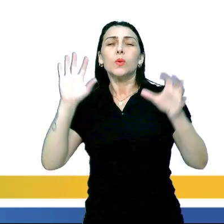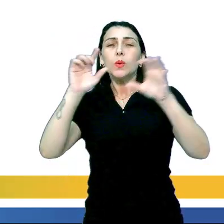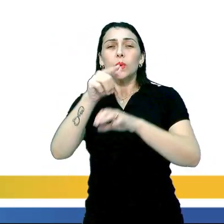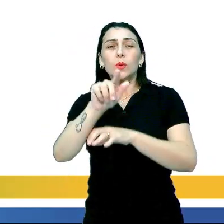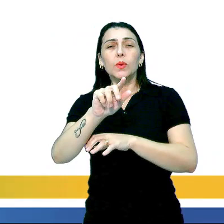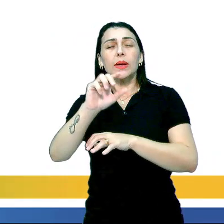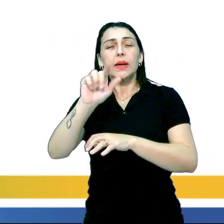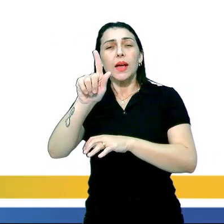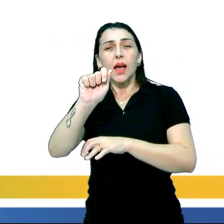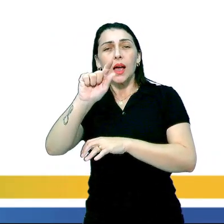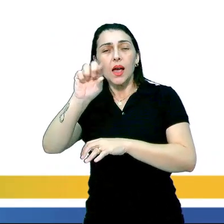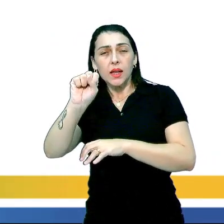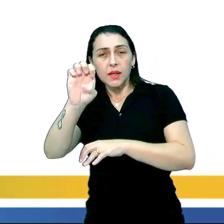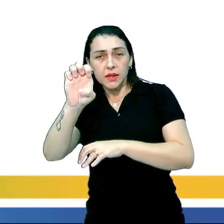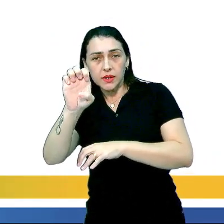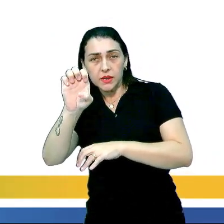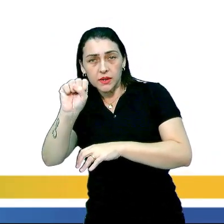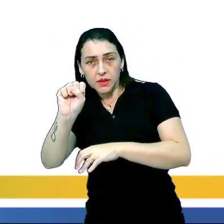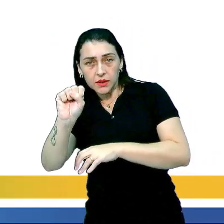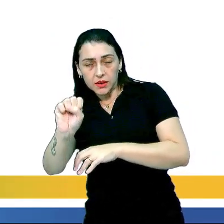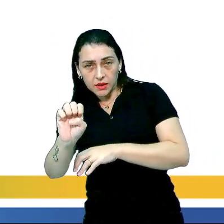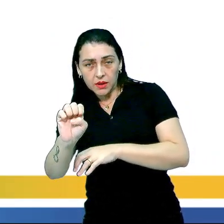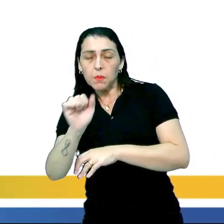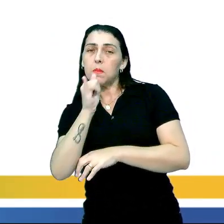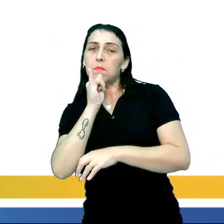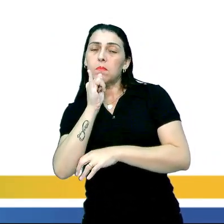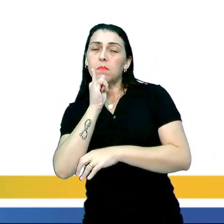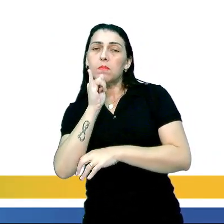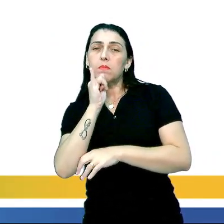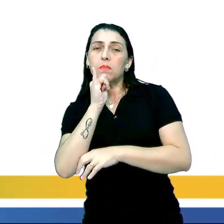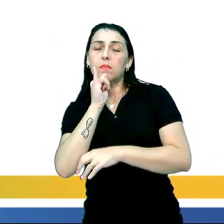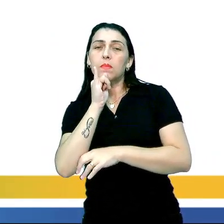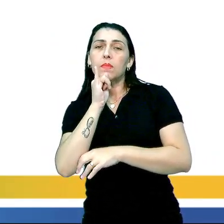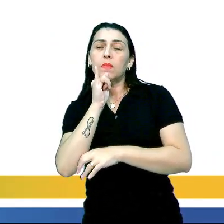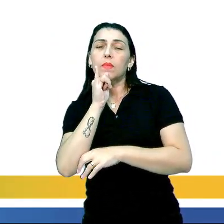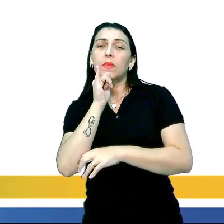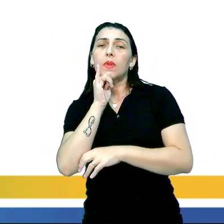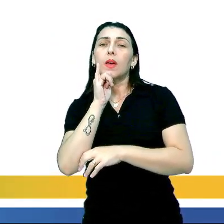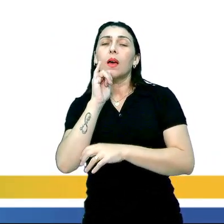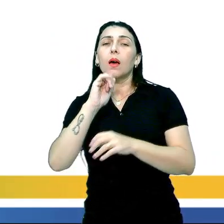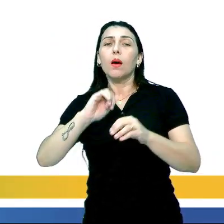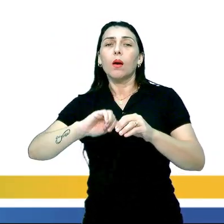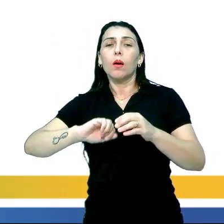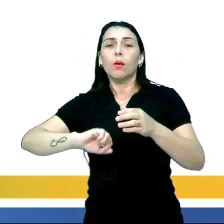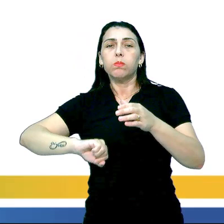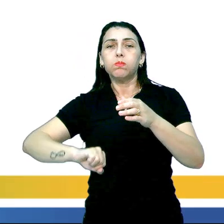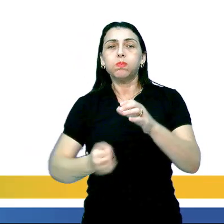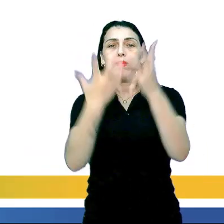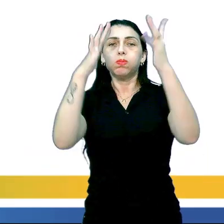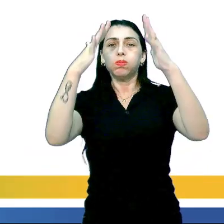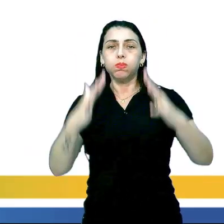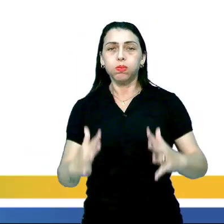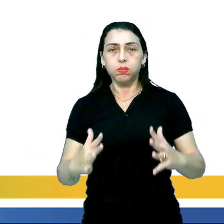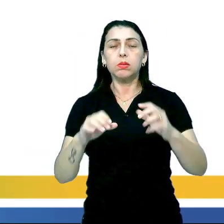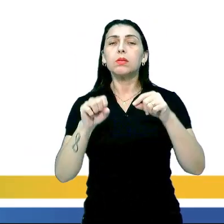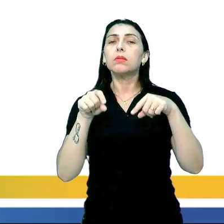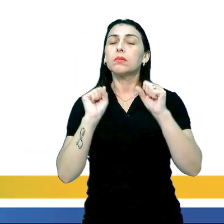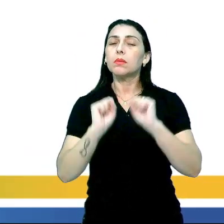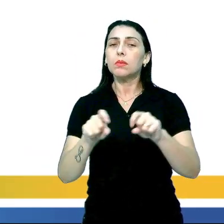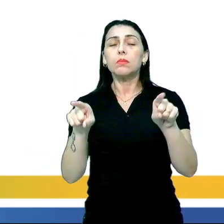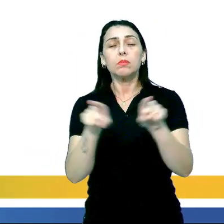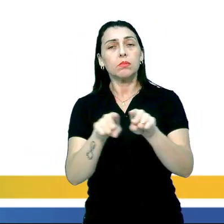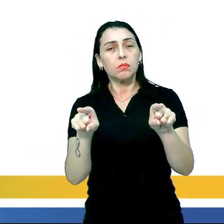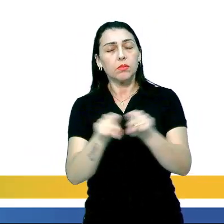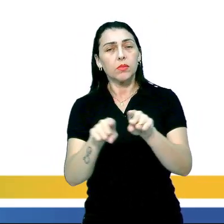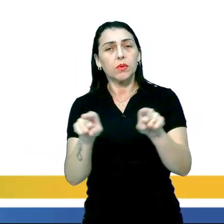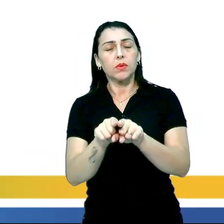de fontes naturais, ou como, por exemplo, atividades vulcânicas, e também ela pode